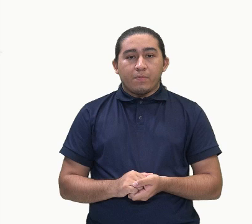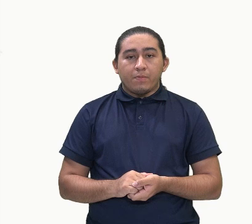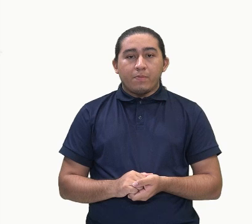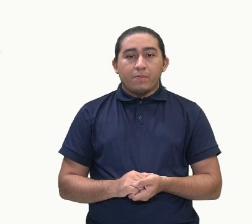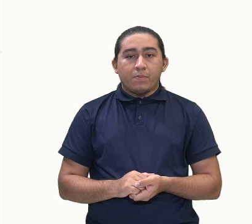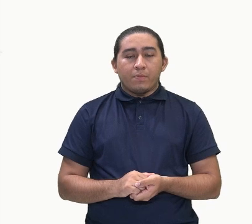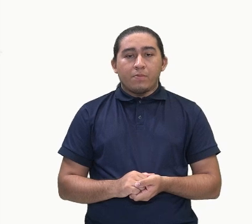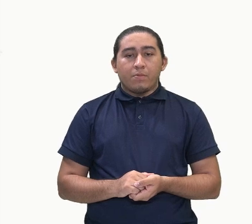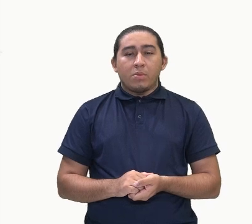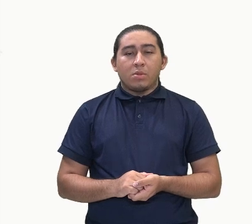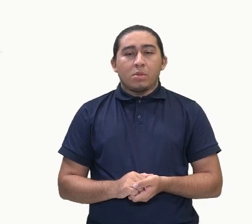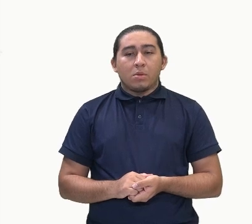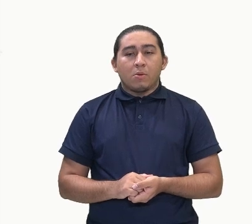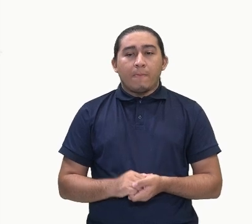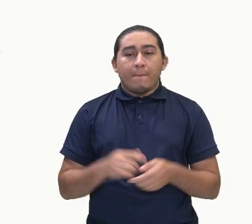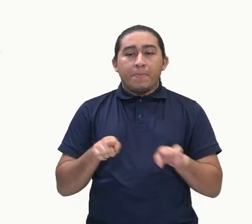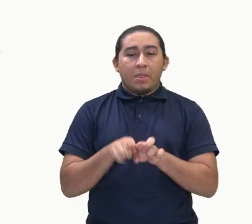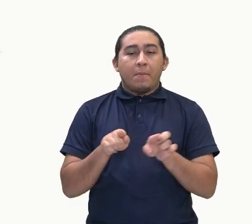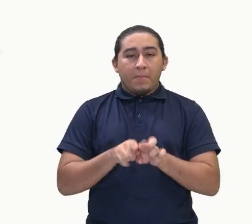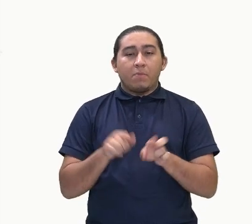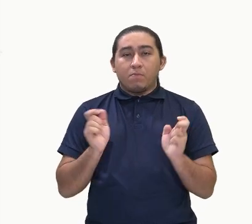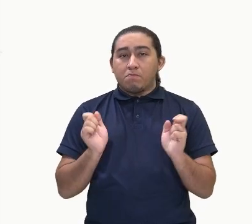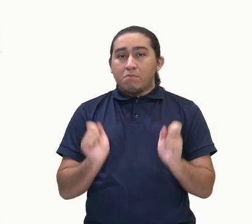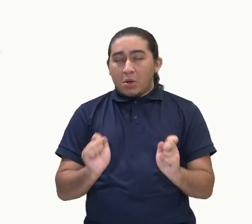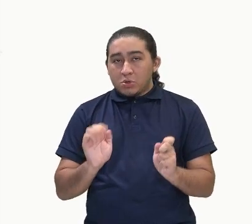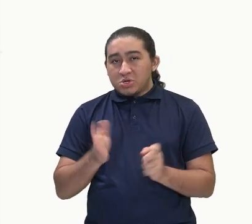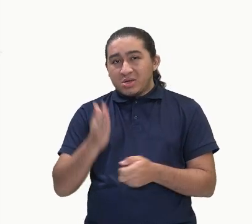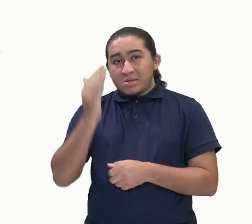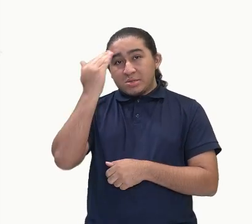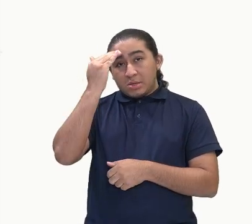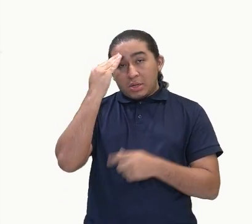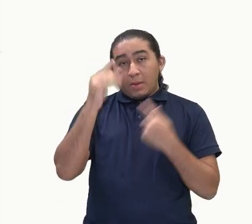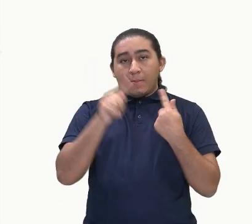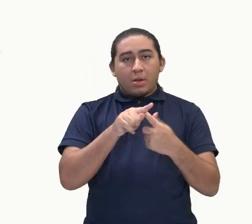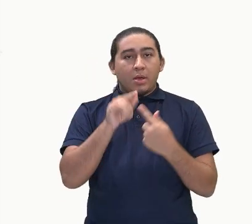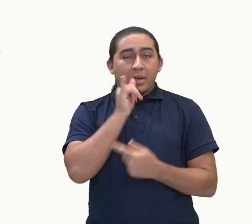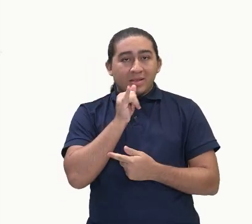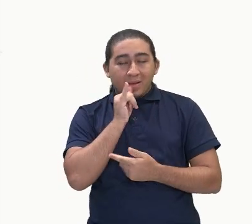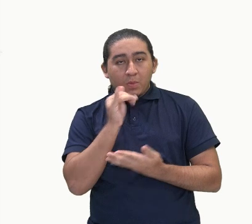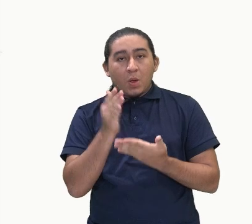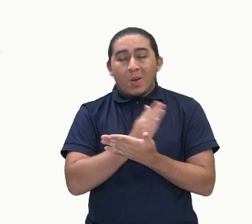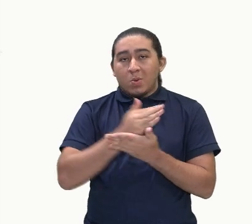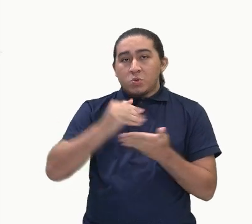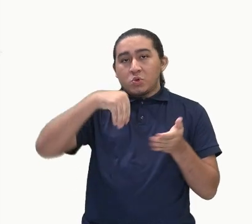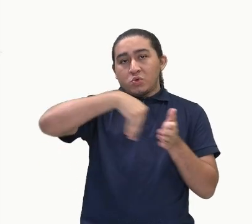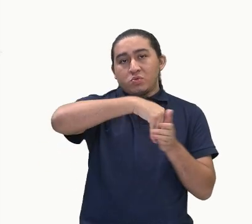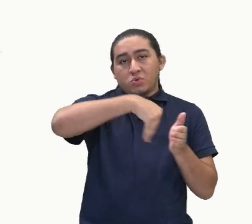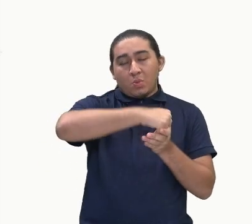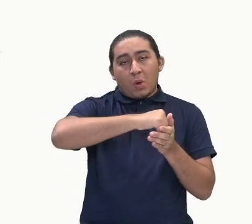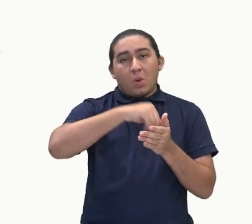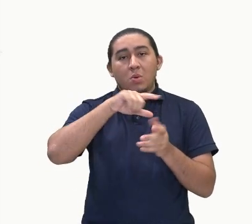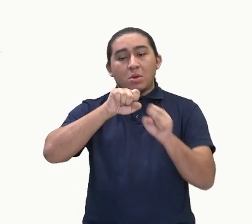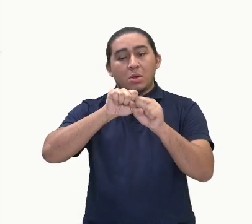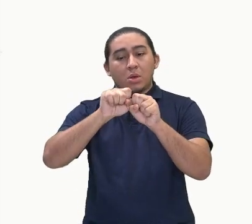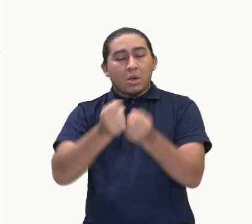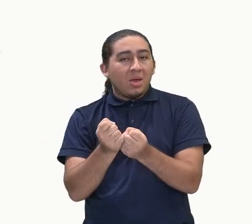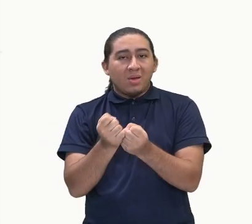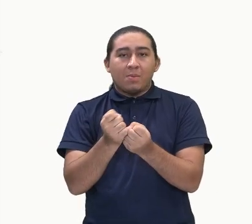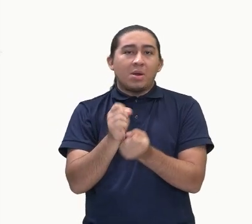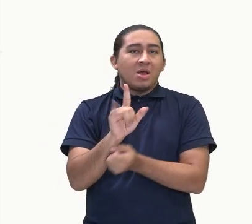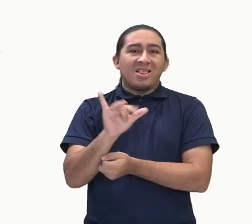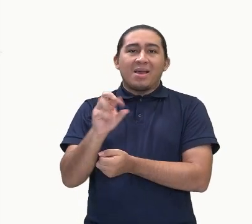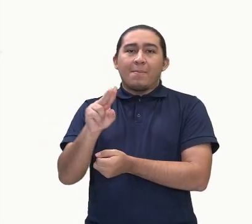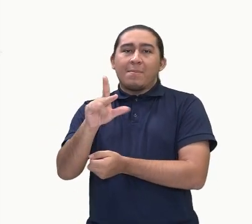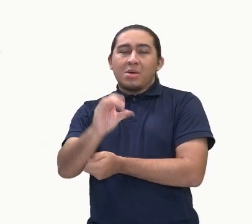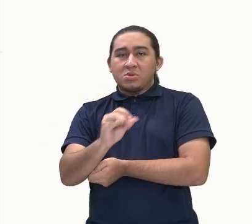já tenham ouvido falar dos ligamentos, né, quando algum jogador de futebol, algum atleta, por exemplo, rompe o ligamento. Ah, o